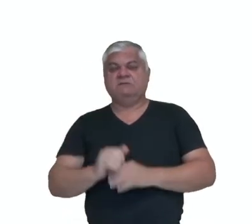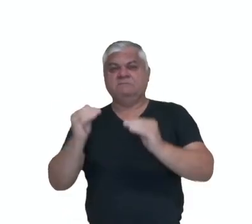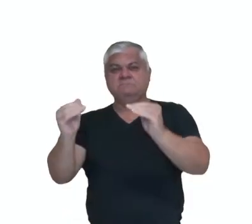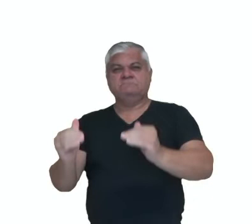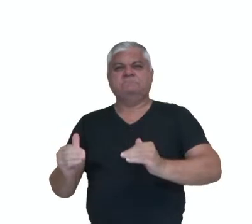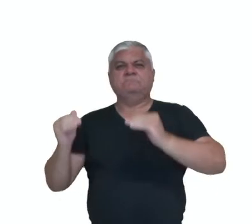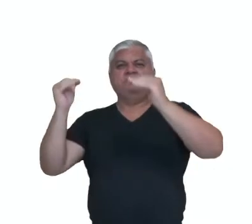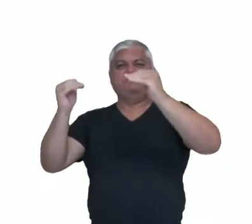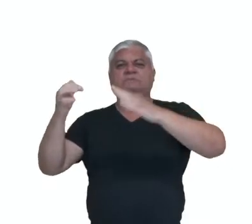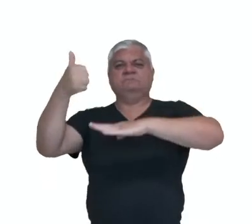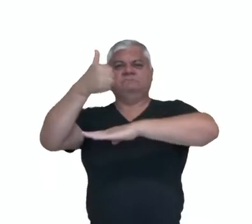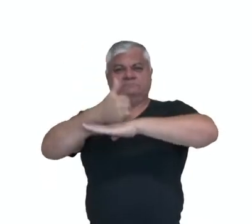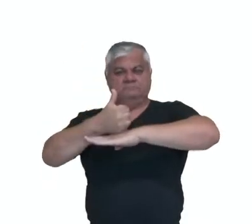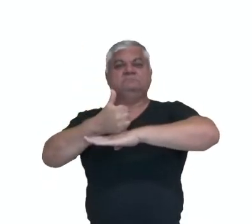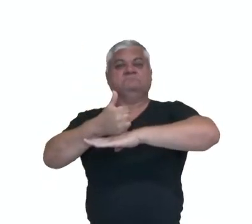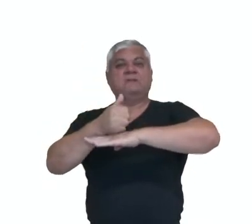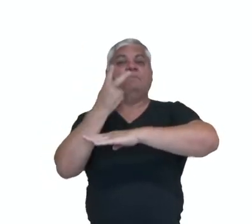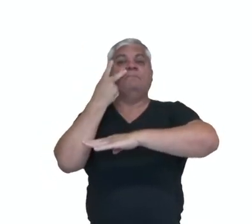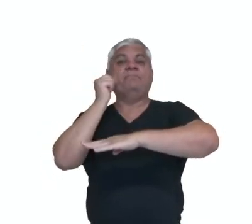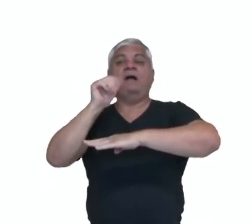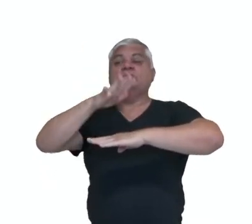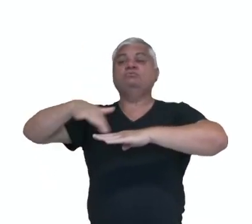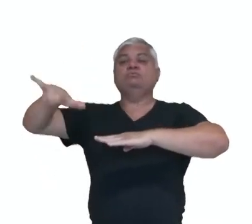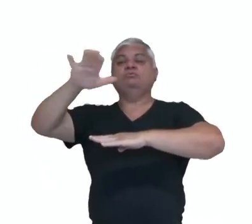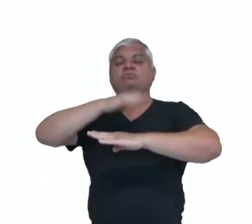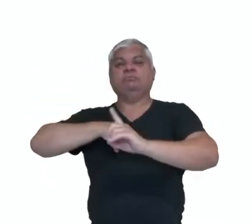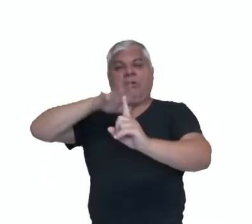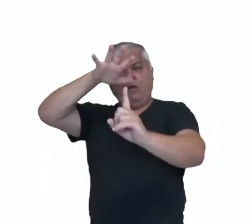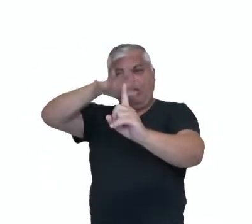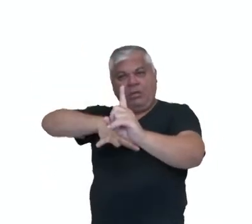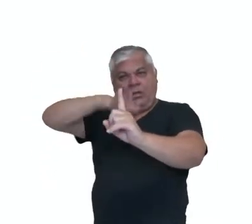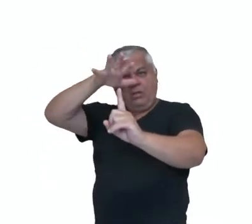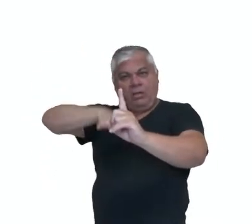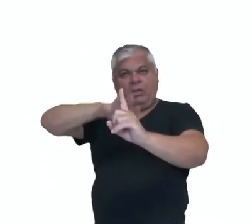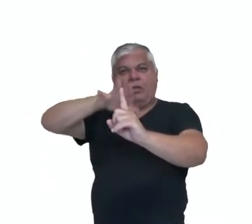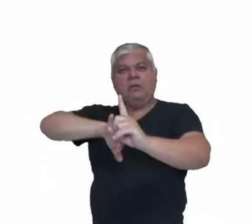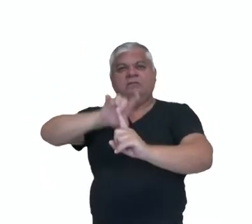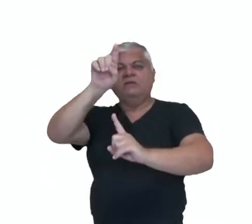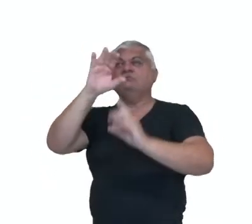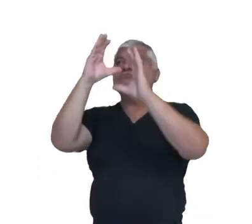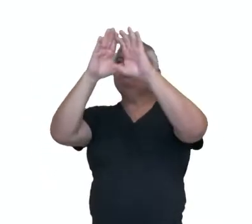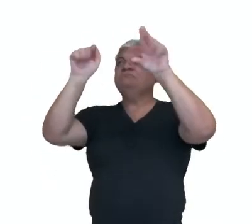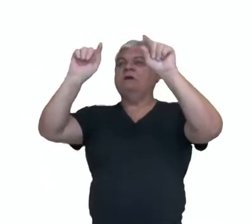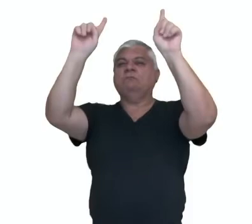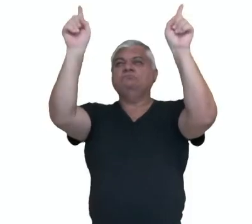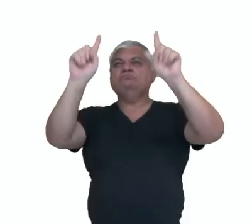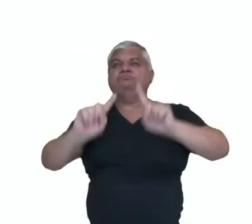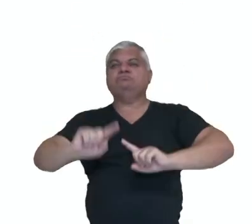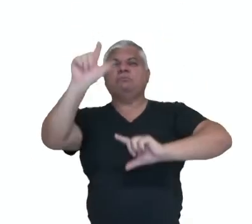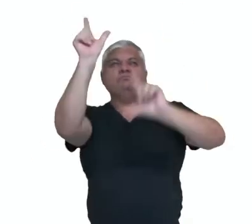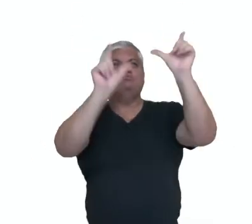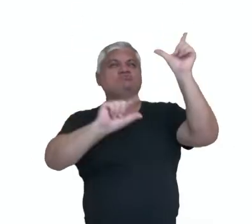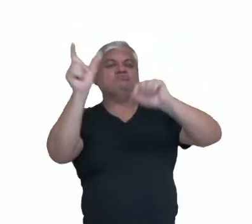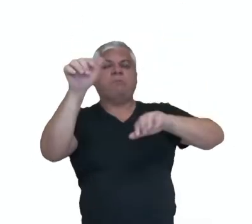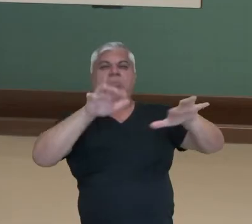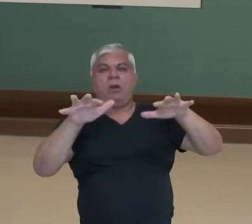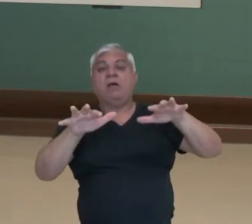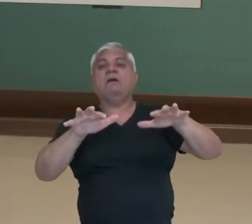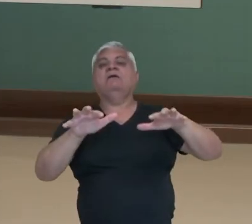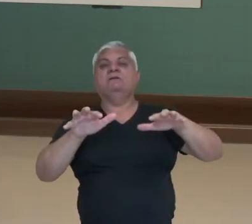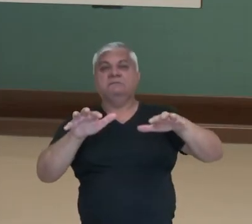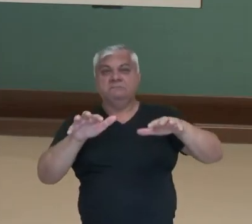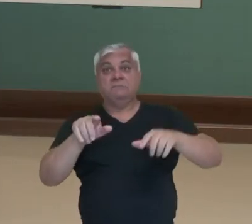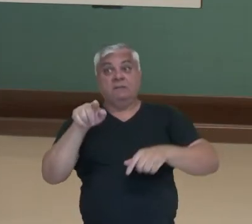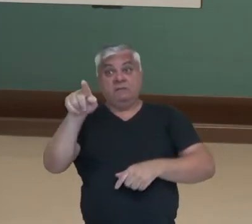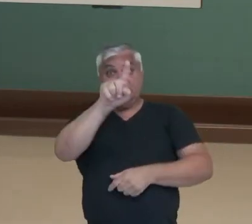deuses olímpicos na antiga religião grega. É o deus dos céus, raios, relâmpago, que mantém a ordem e justiça. Inclusive, quando ele